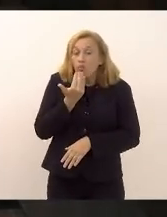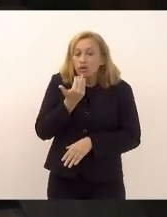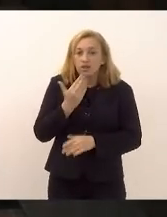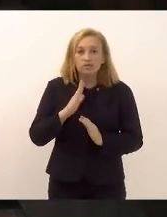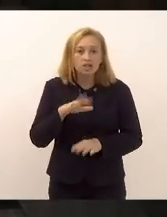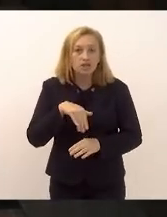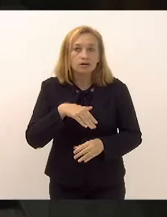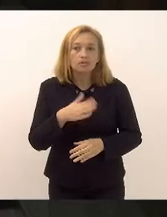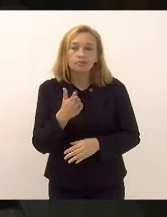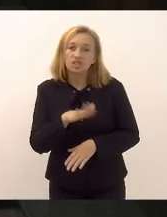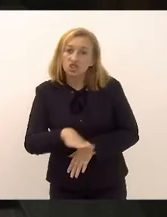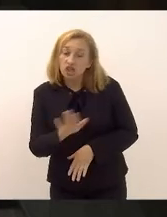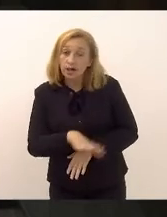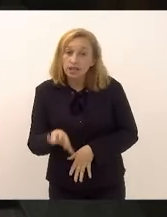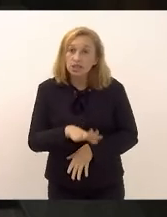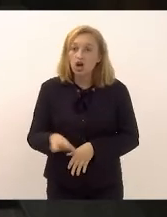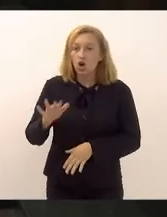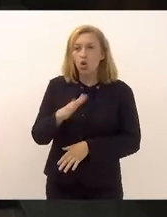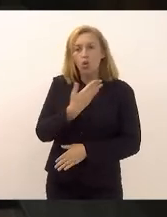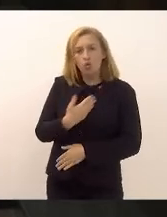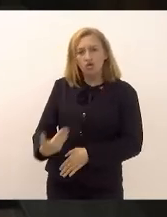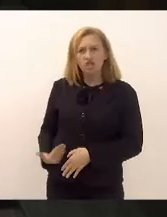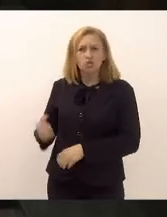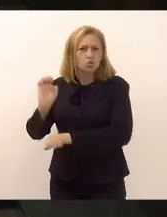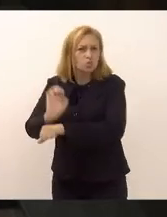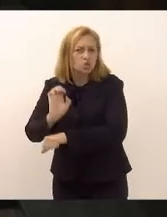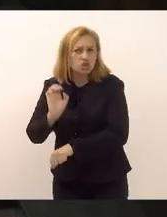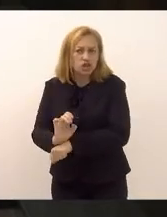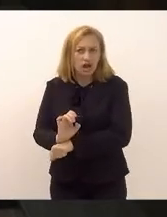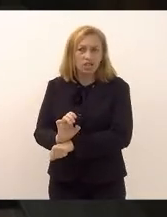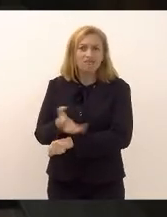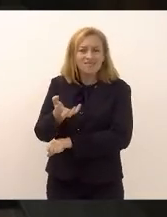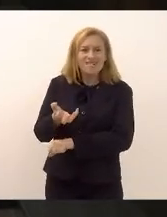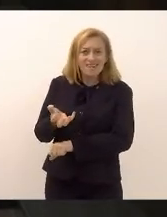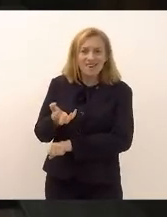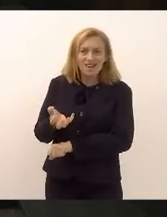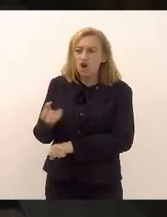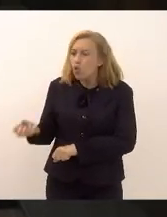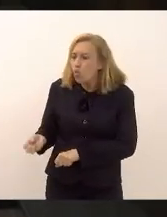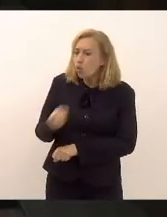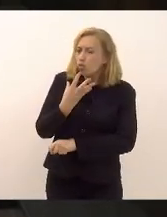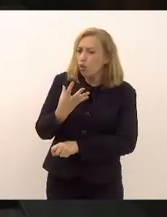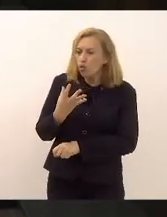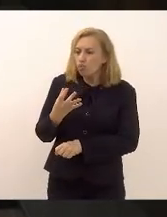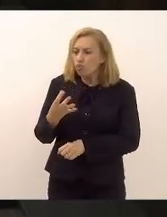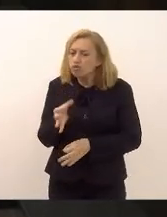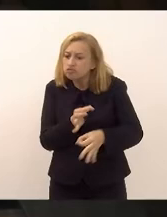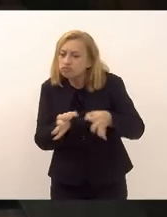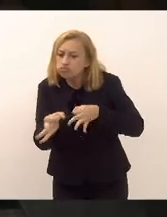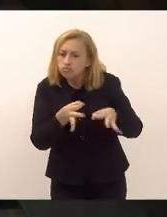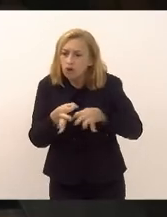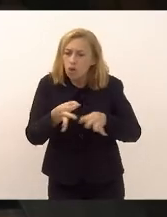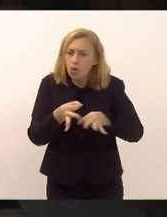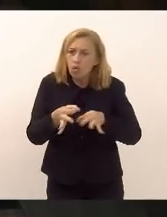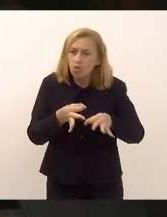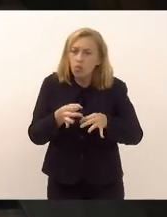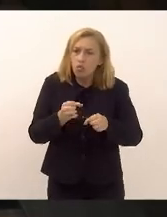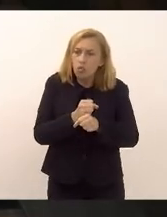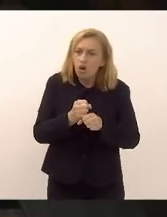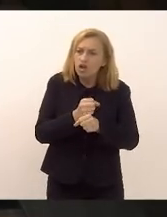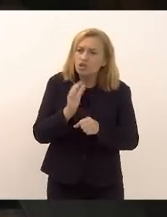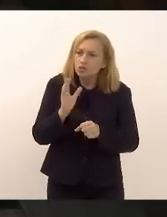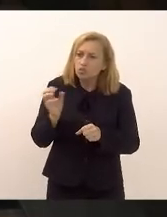crianças, o governador do Estado querer estabelecer um novo programa com o ano letivo já